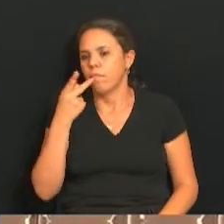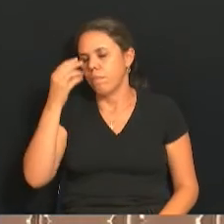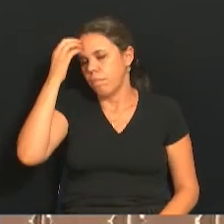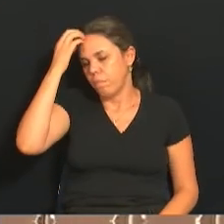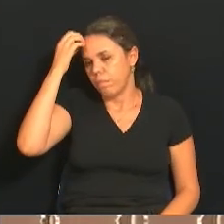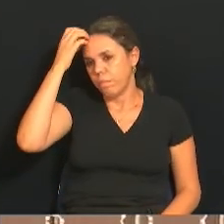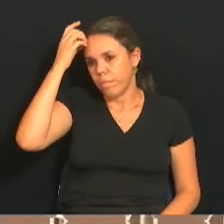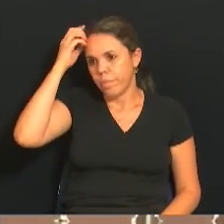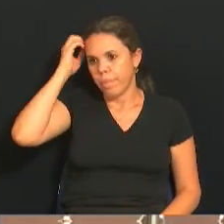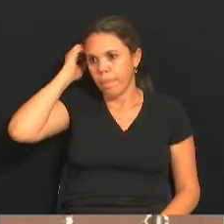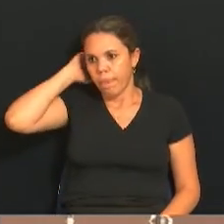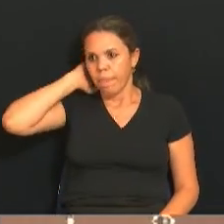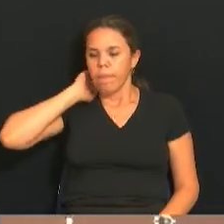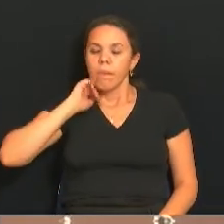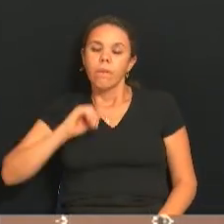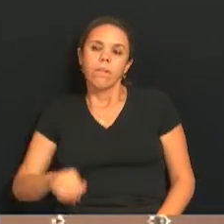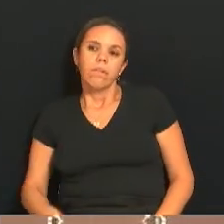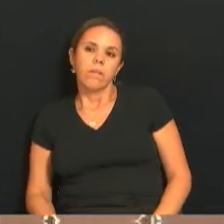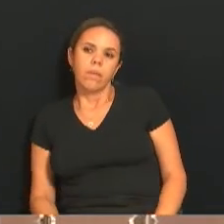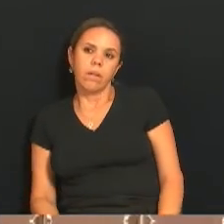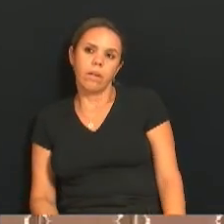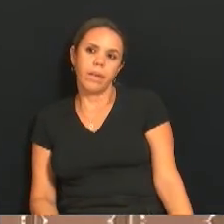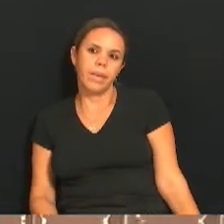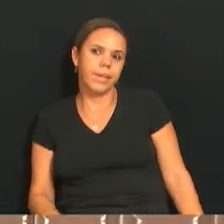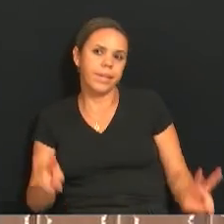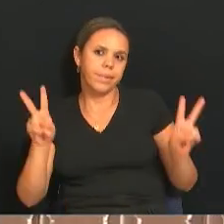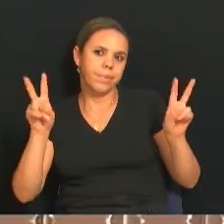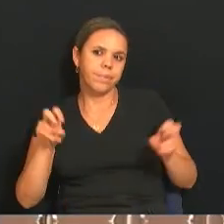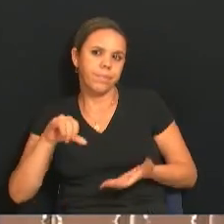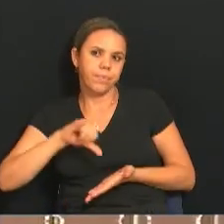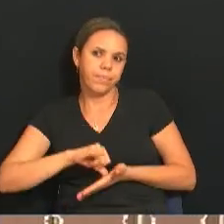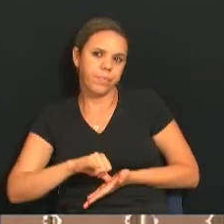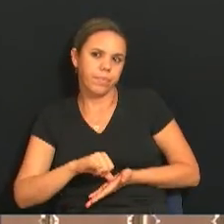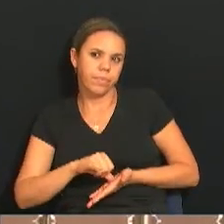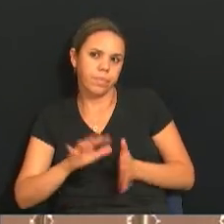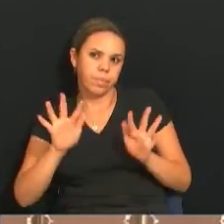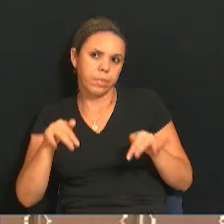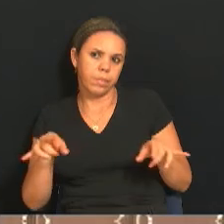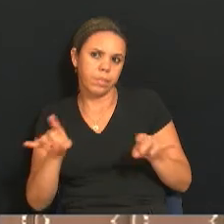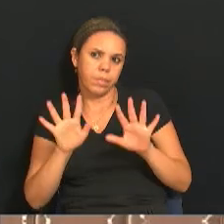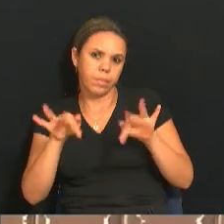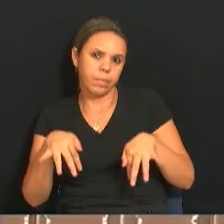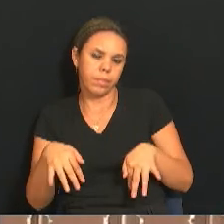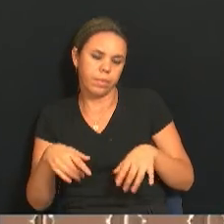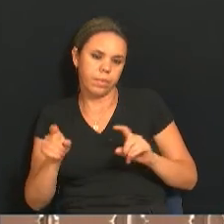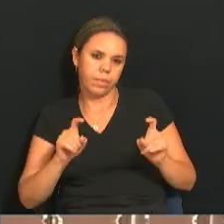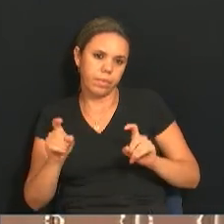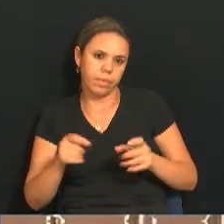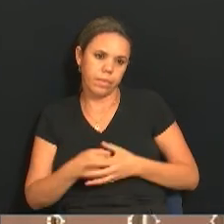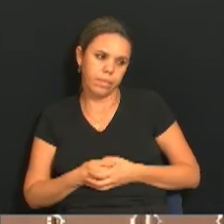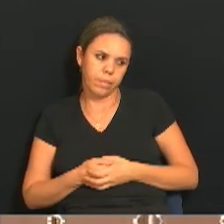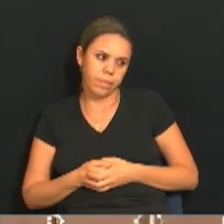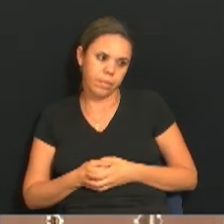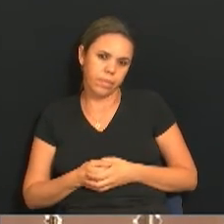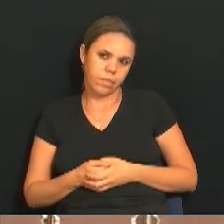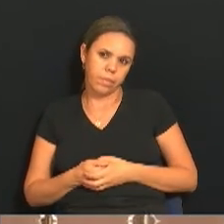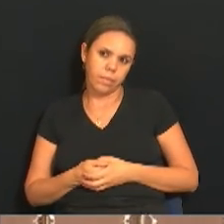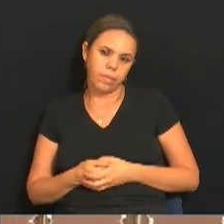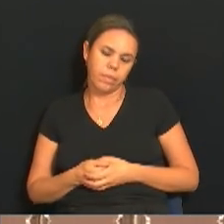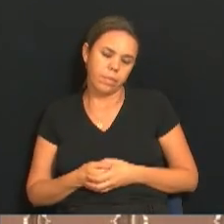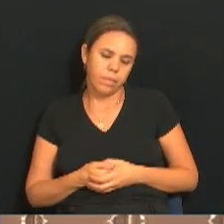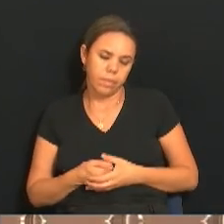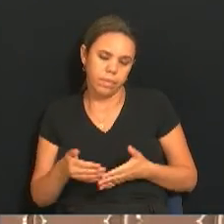pouquinho, né, com o nosso público a respeito um pouquinho da região central, para a gente já finalizar já e dar encerramento à nossa reunião. Por